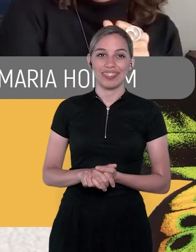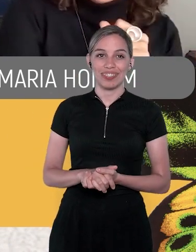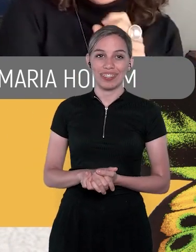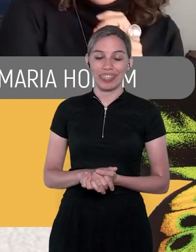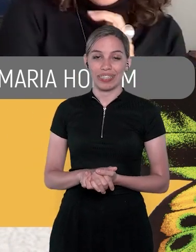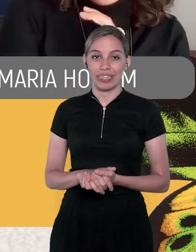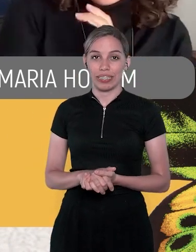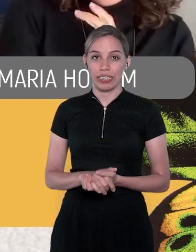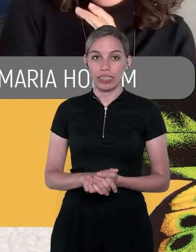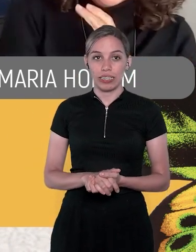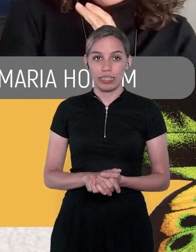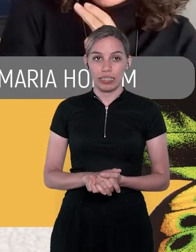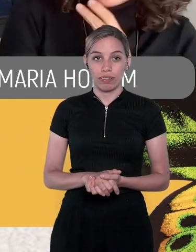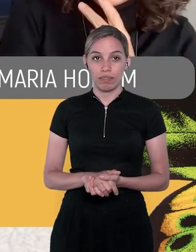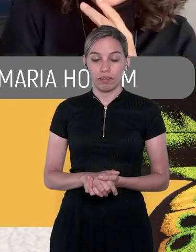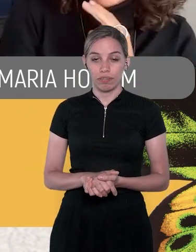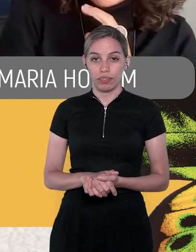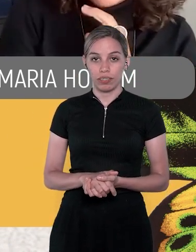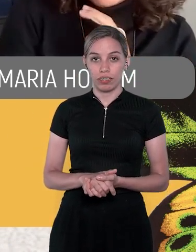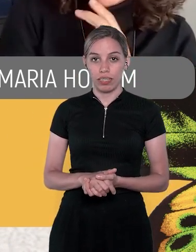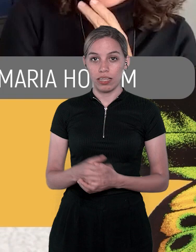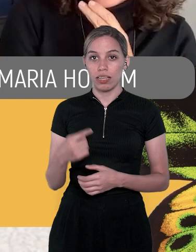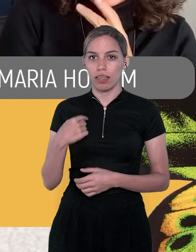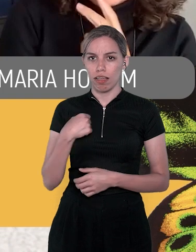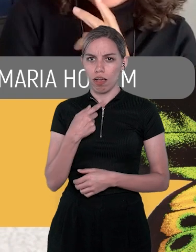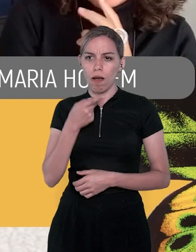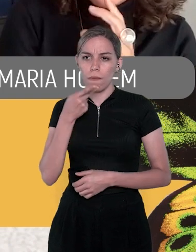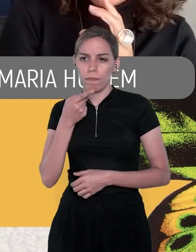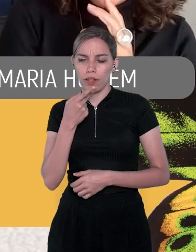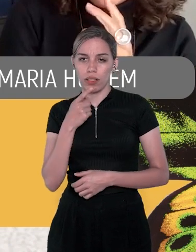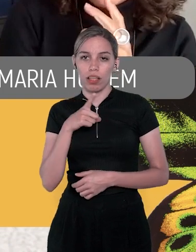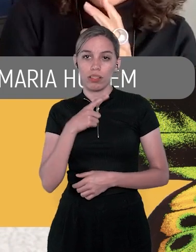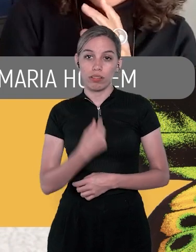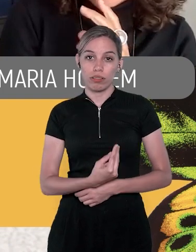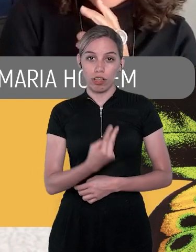Mas, assim, eu diria que tem